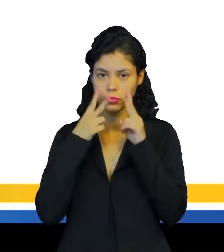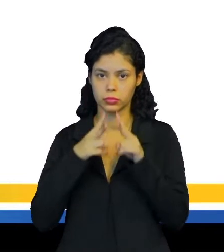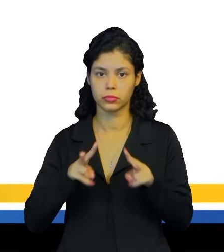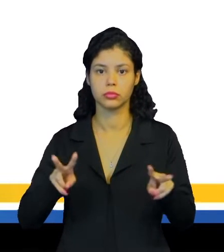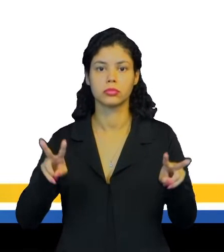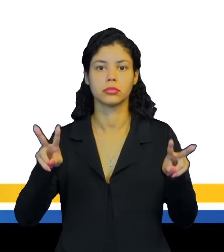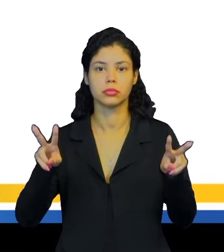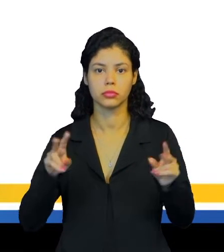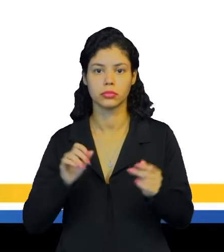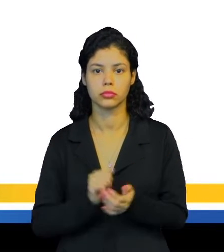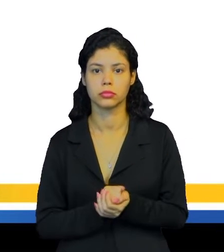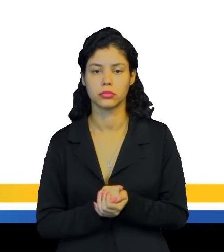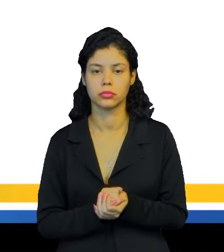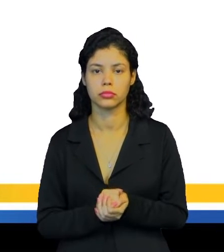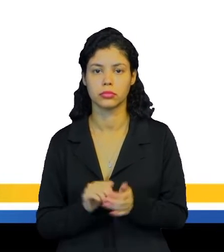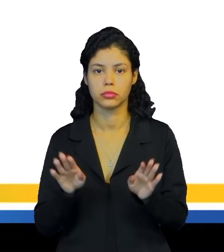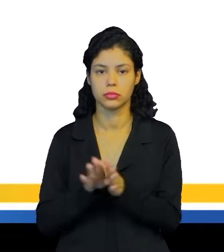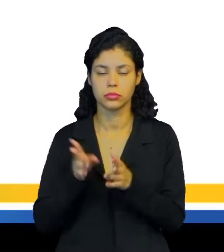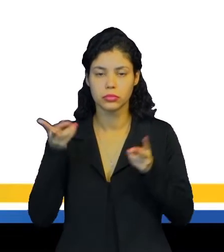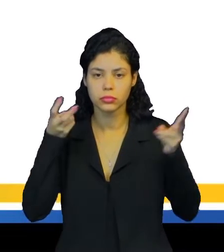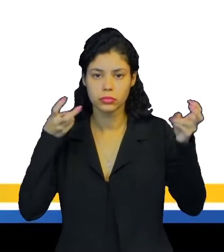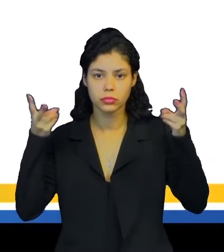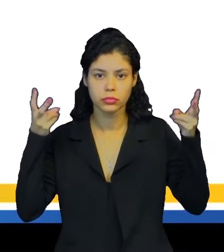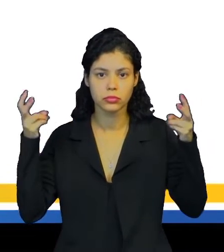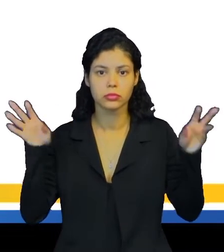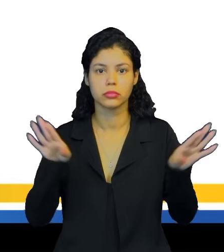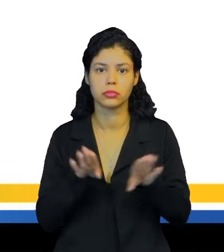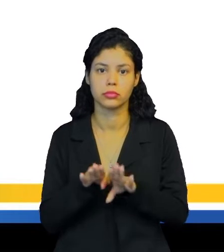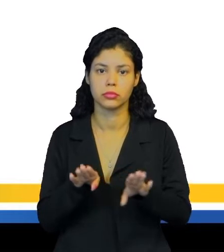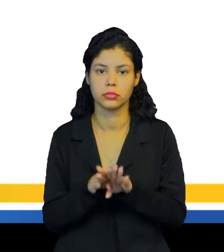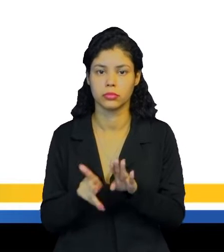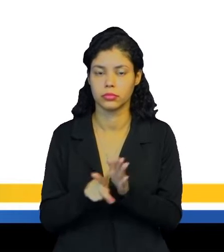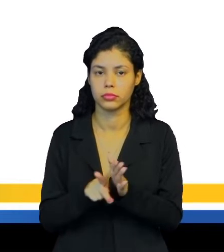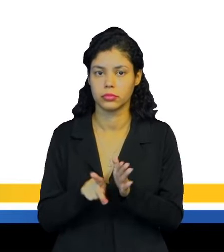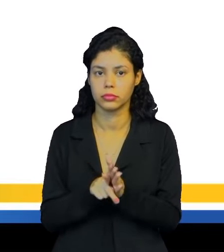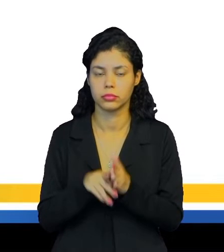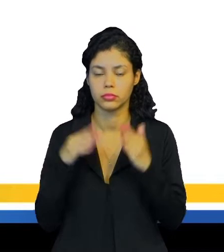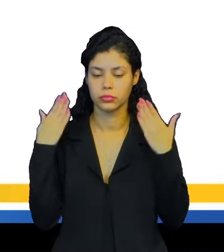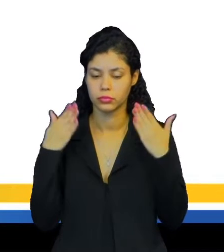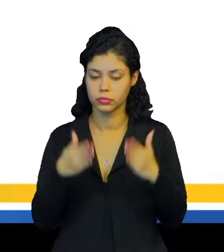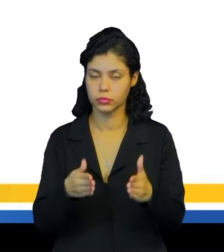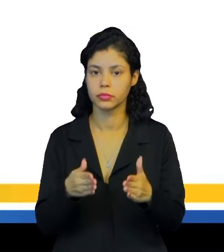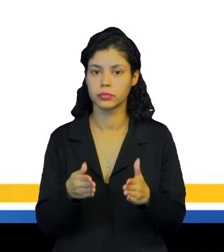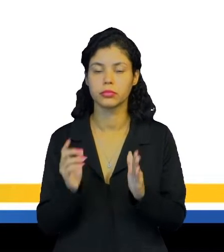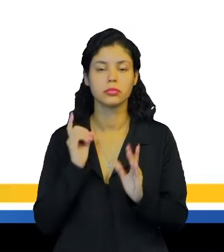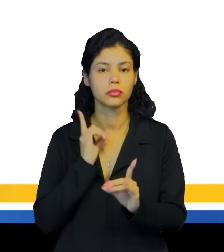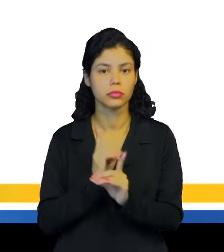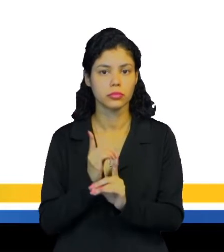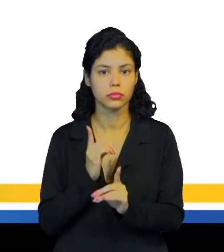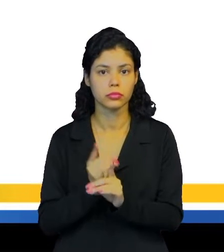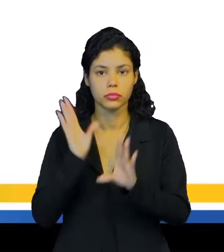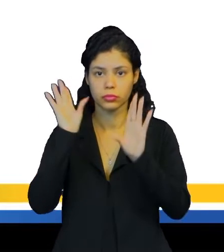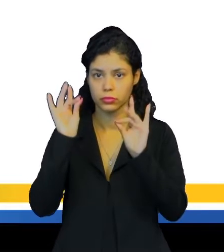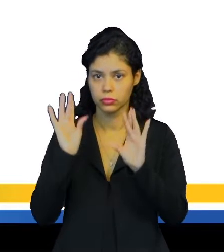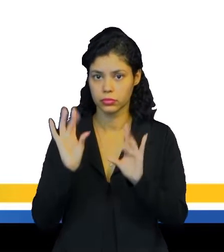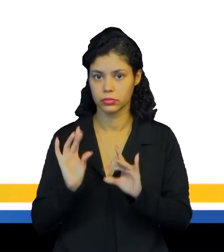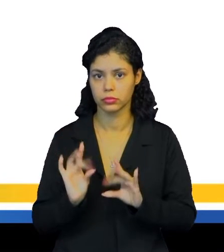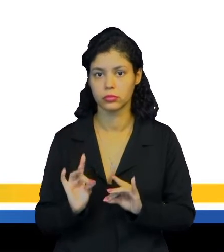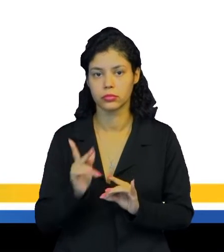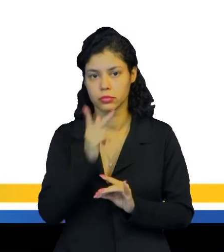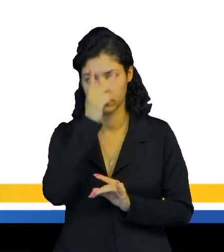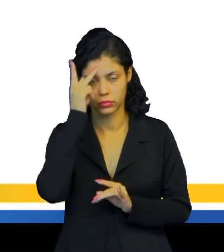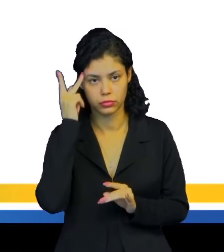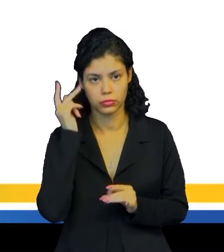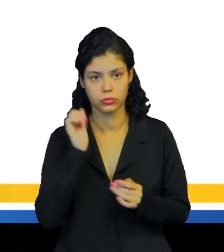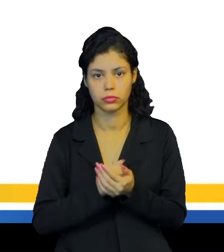visuais, acústicas ao público, já que a ideia central dessa estética seria a identificação de cada pessoa